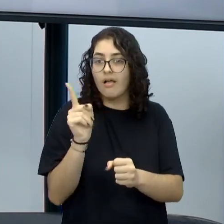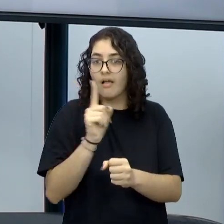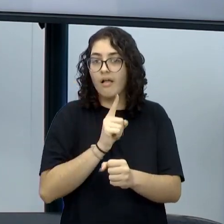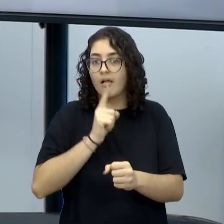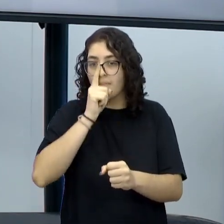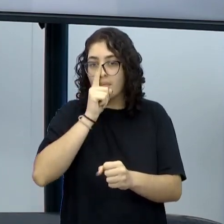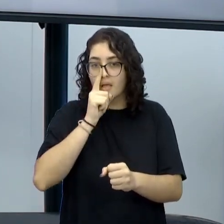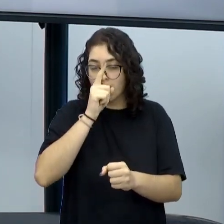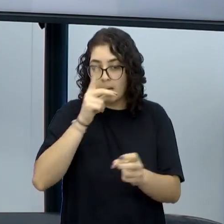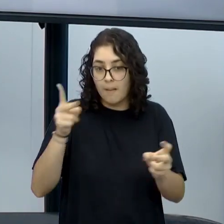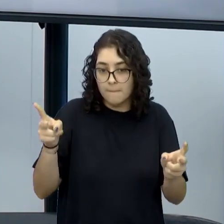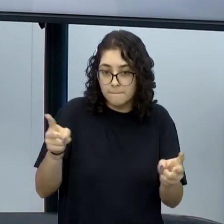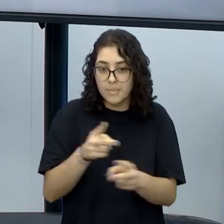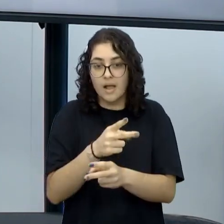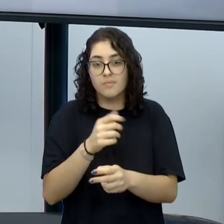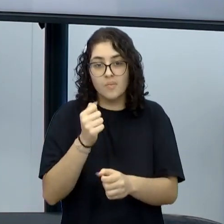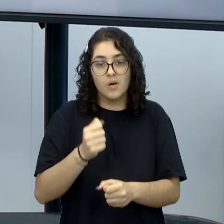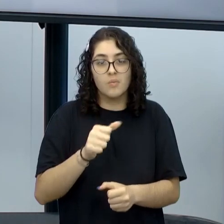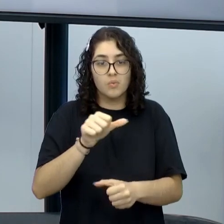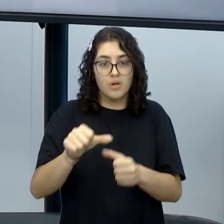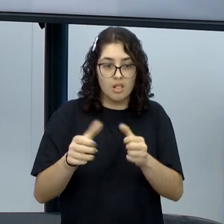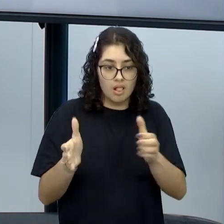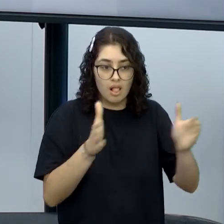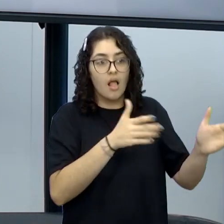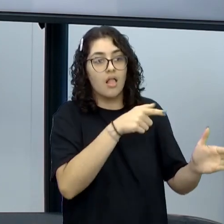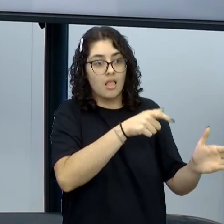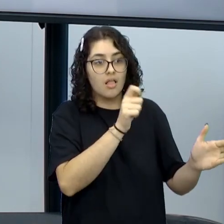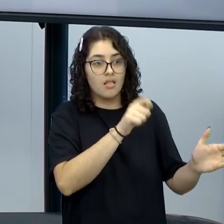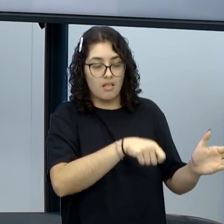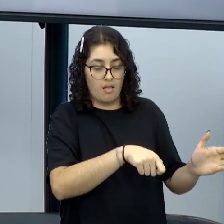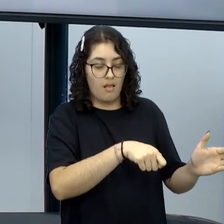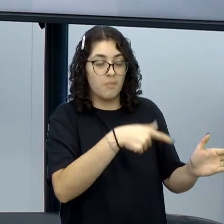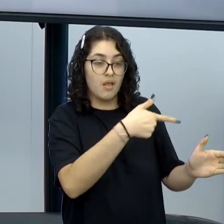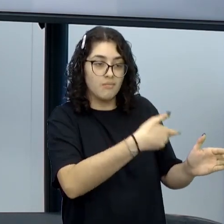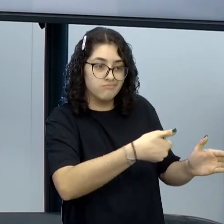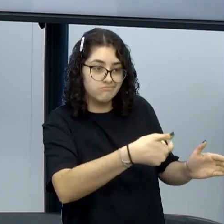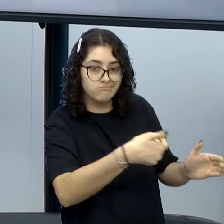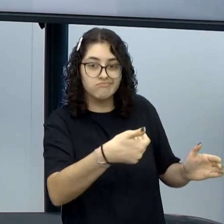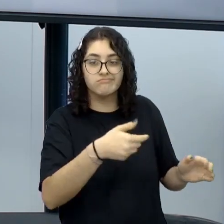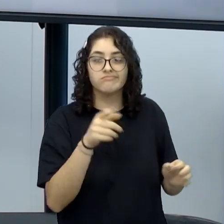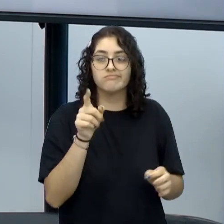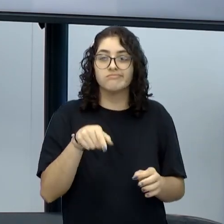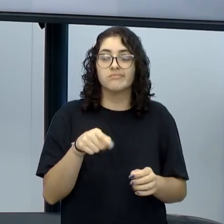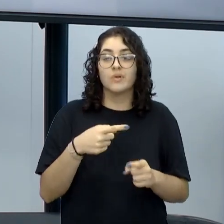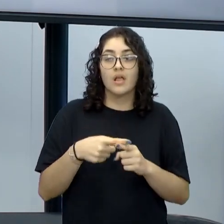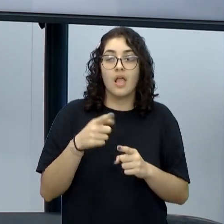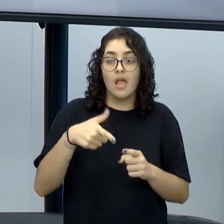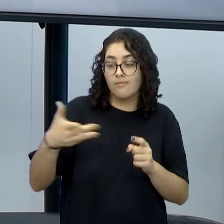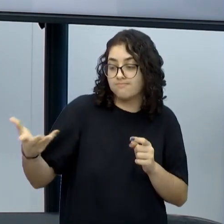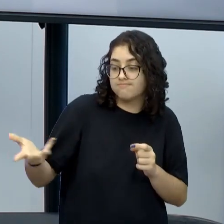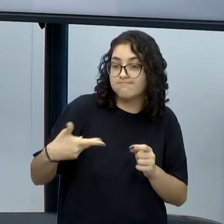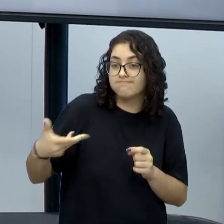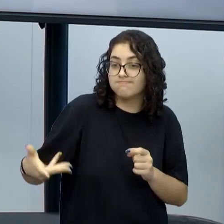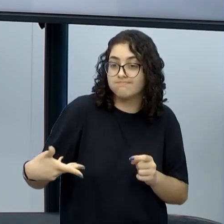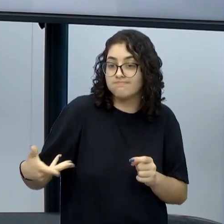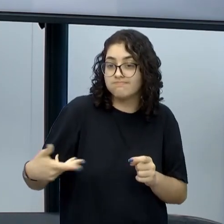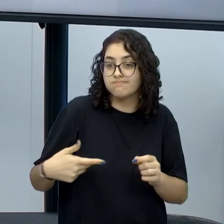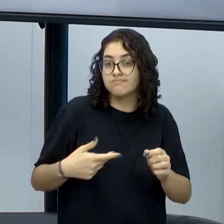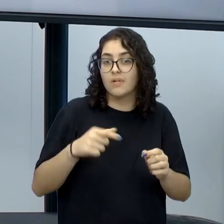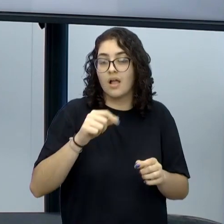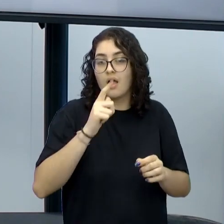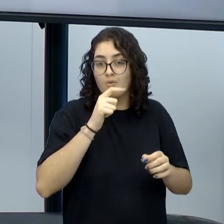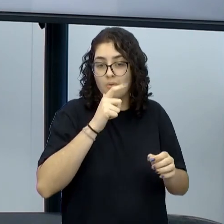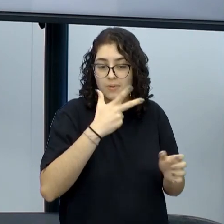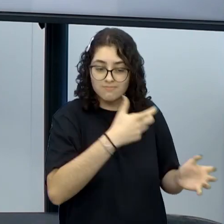existência de corrente, pode nadar para lá, porque lá está sem corrente. É a mesma ideia. A corrente, ela também é uma aceleração desse movimento